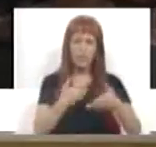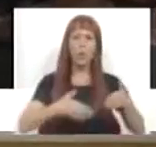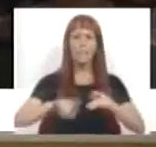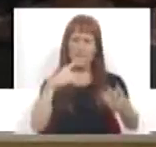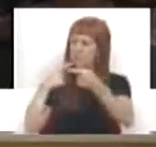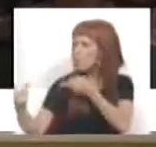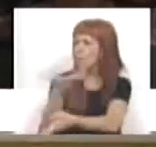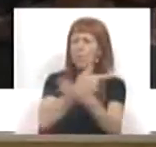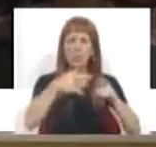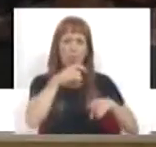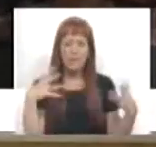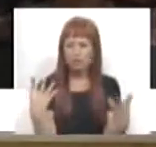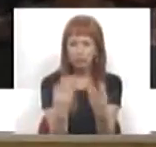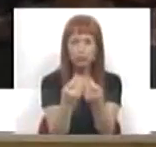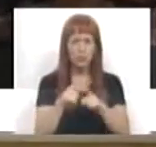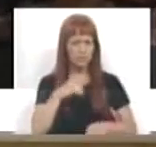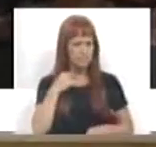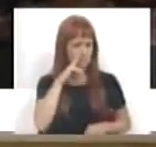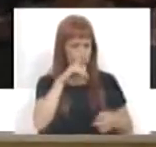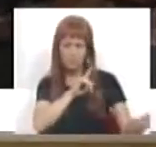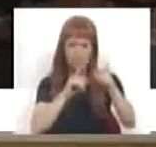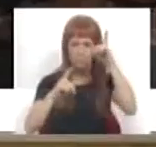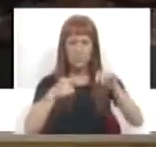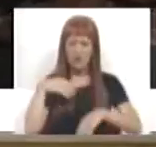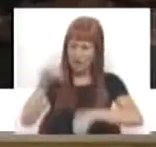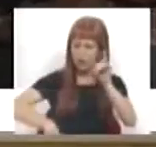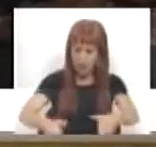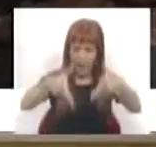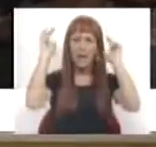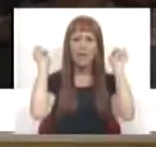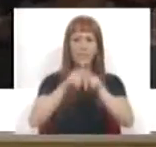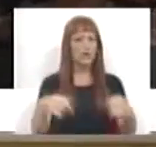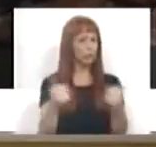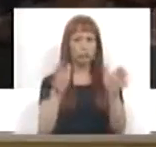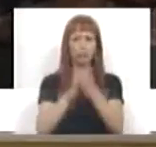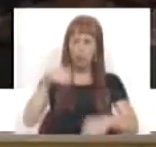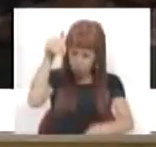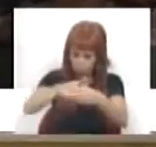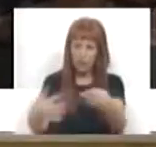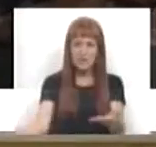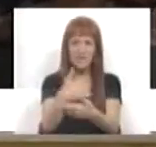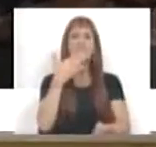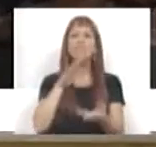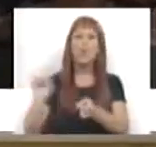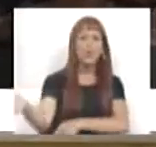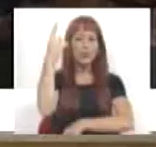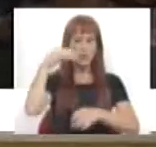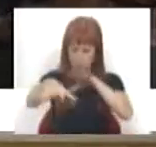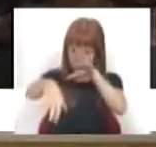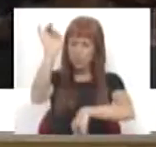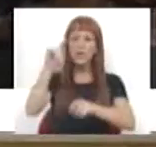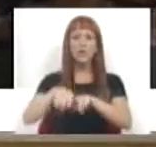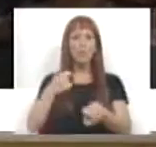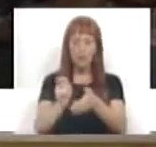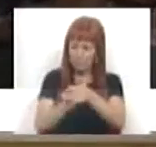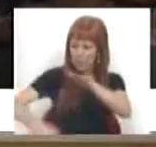caminho de diálogo e compromissos conjuntos. Desmentiram que em eleições livres nem todos os votos sejam úteis. E escolheram o seu